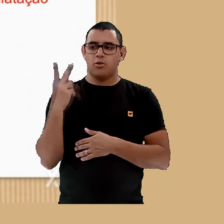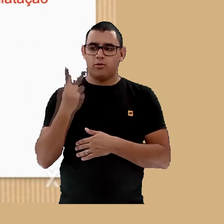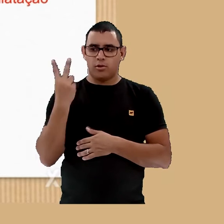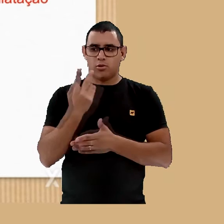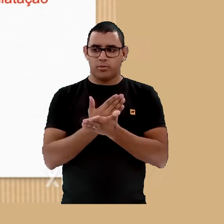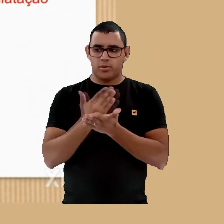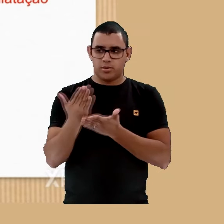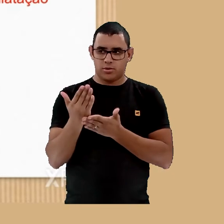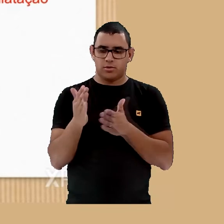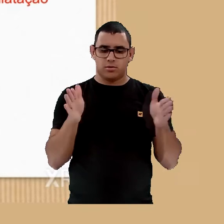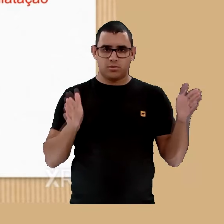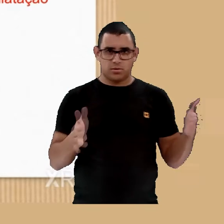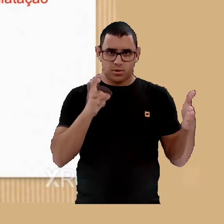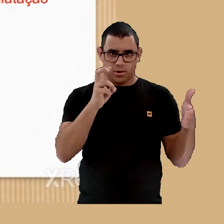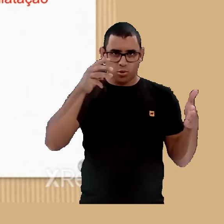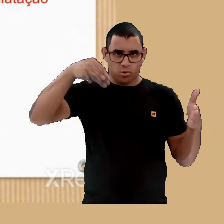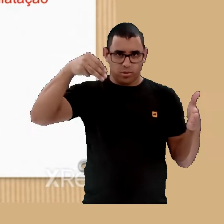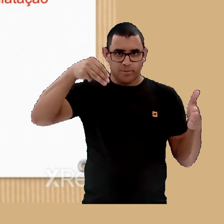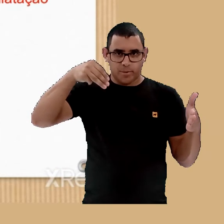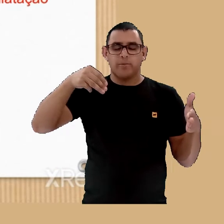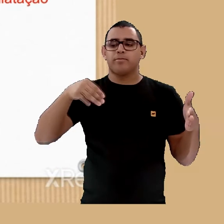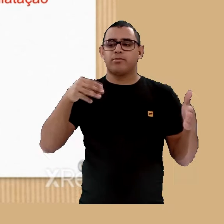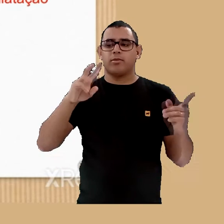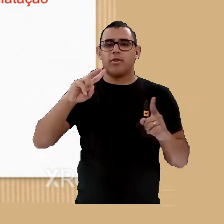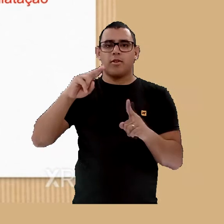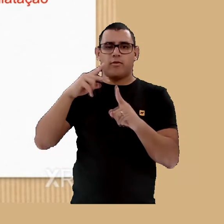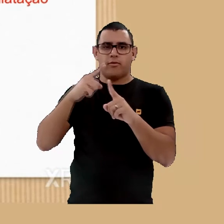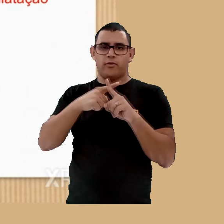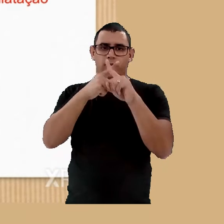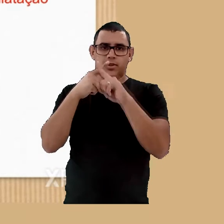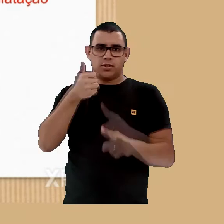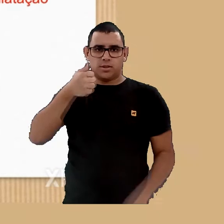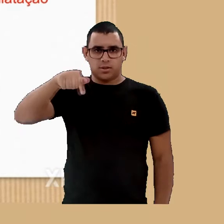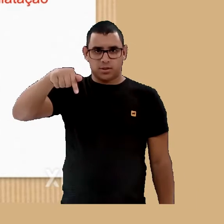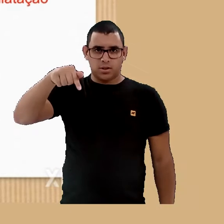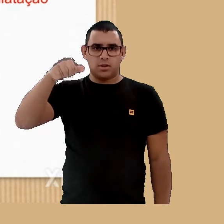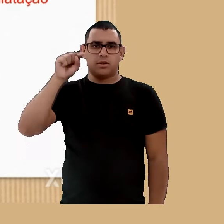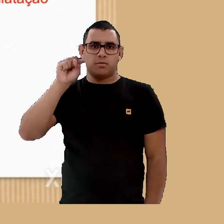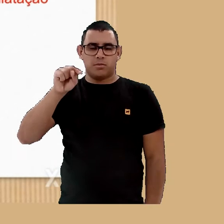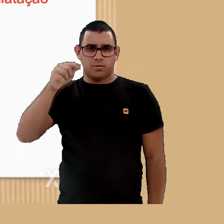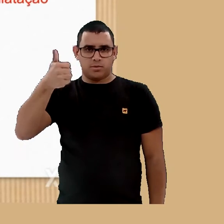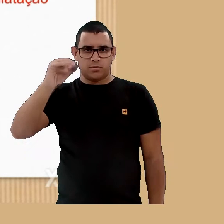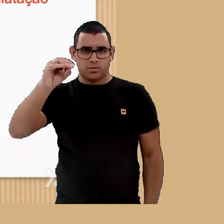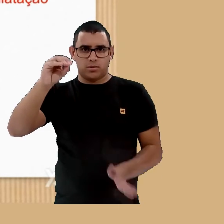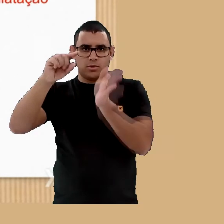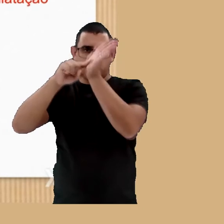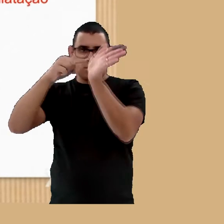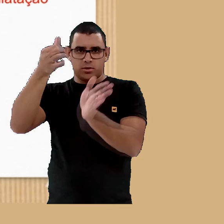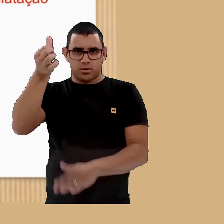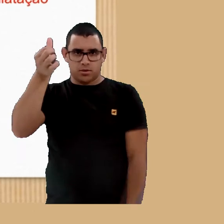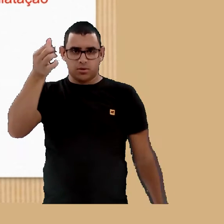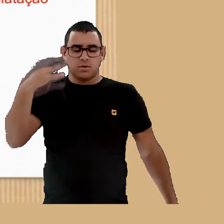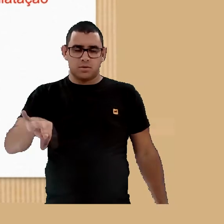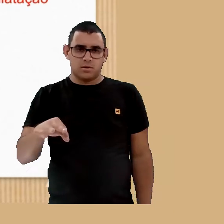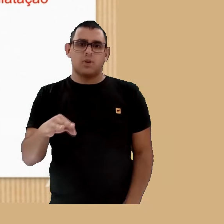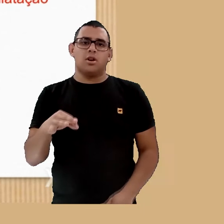medida inicial, o comprimento da barra inicial, multiplicado por 17 vezes 10 elevado a menos 6,